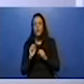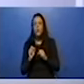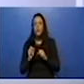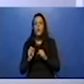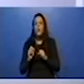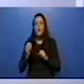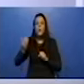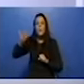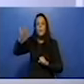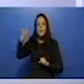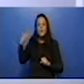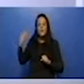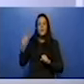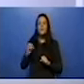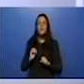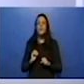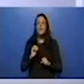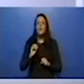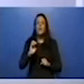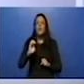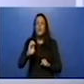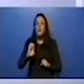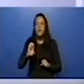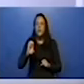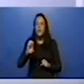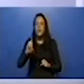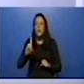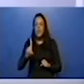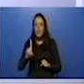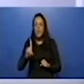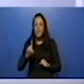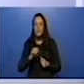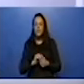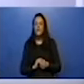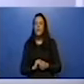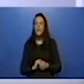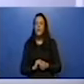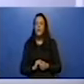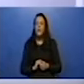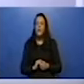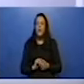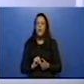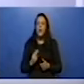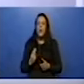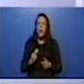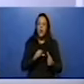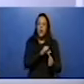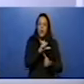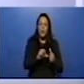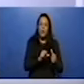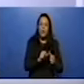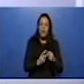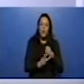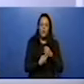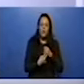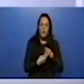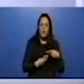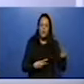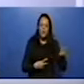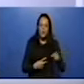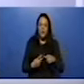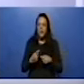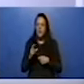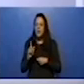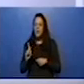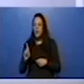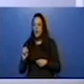Ó? Work virou worked na minha afirmativa grandona. O go virou went na minha afirmativa grandona.